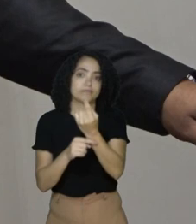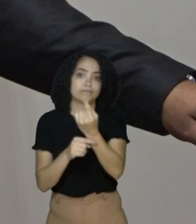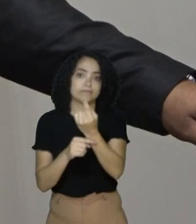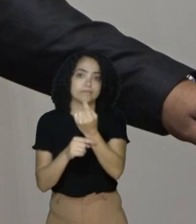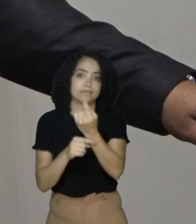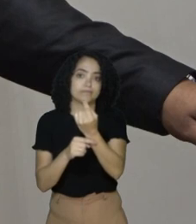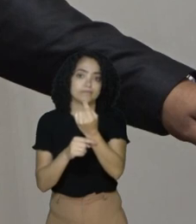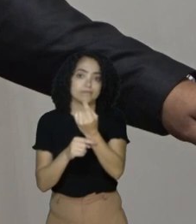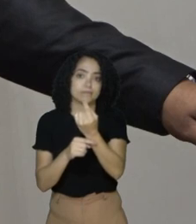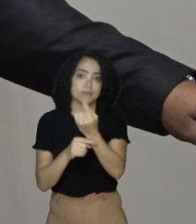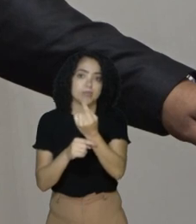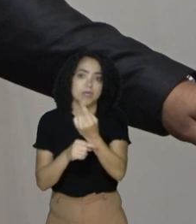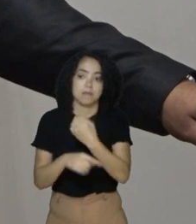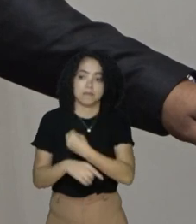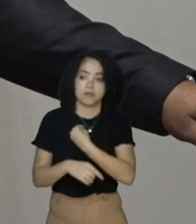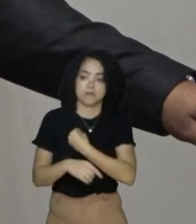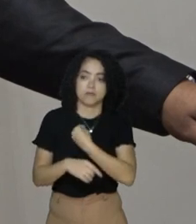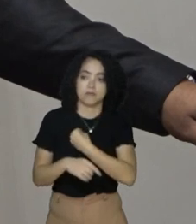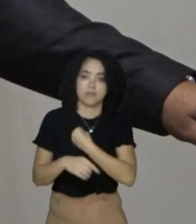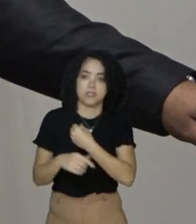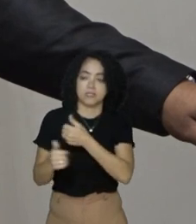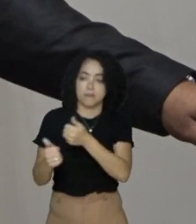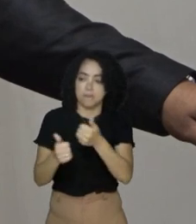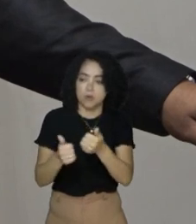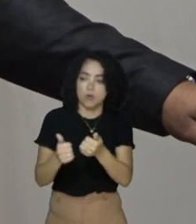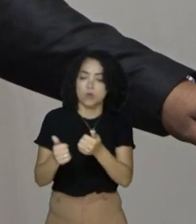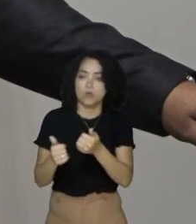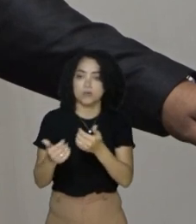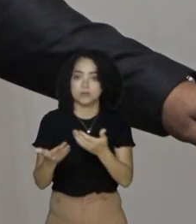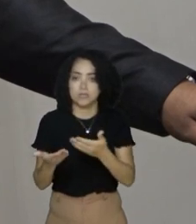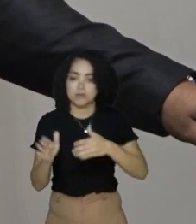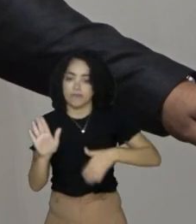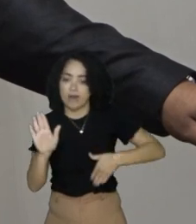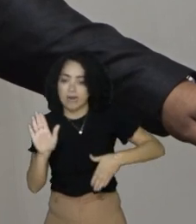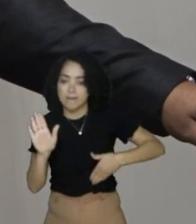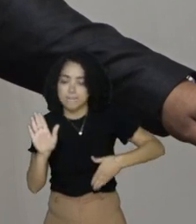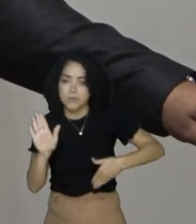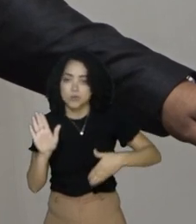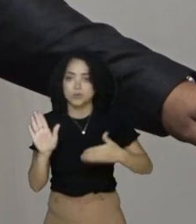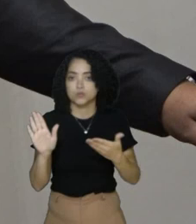vida boa para uma corja de vagabundos imprestáveis